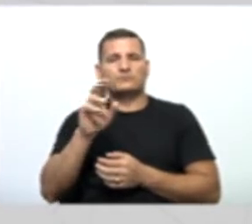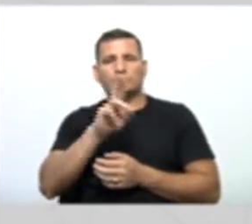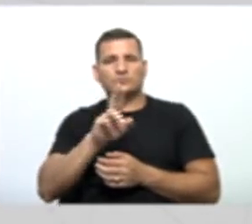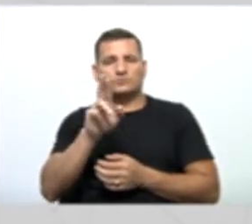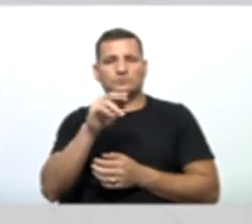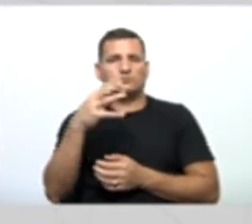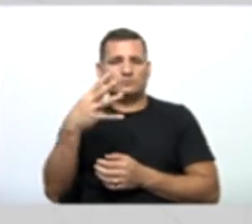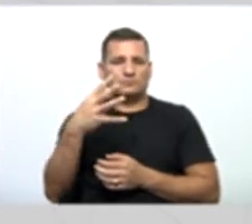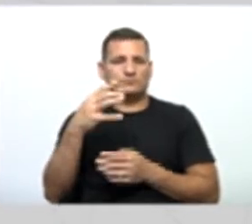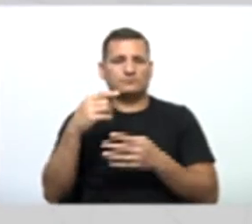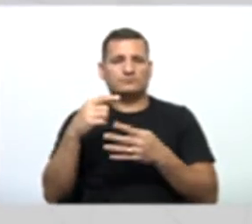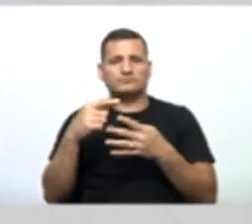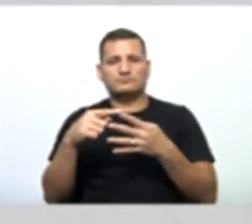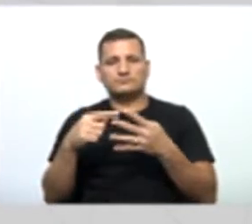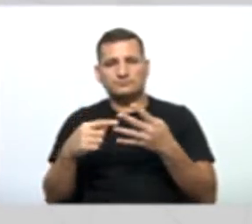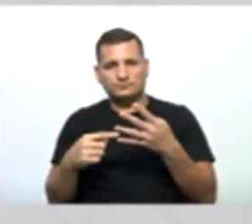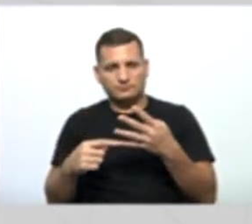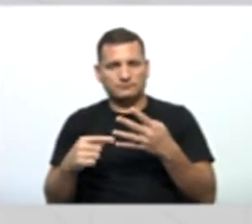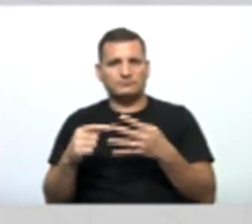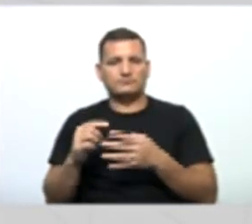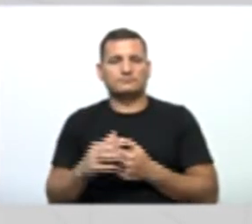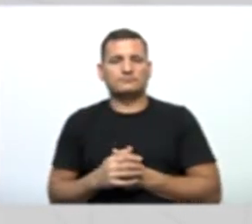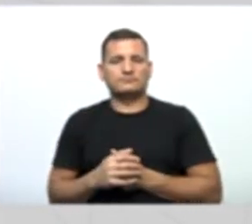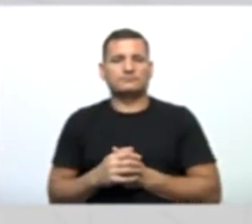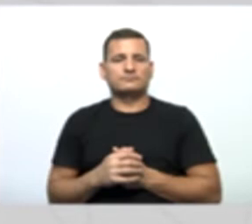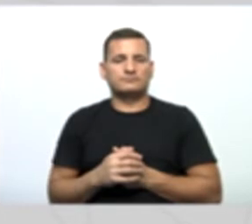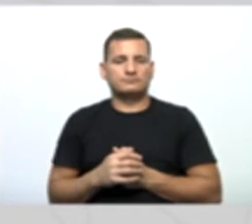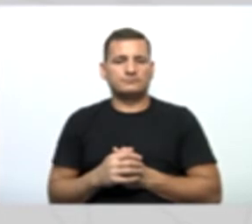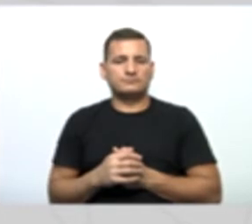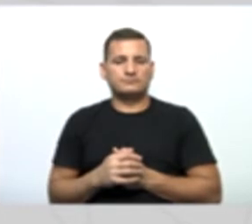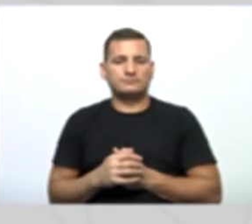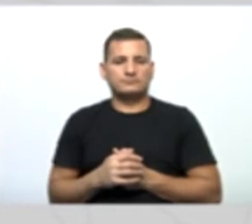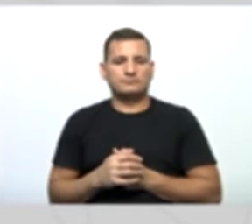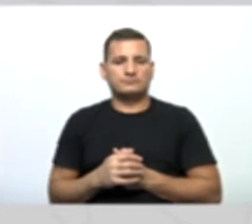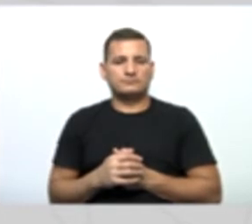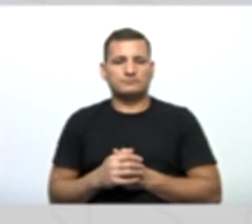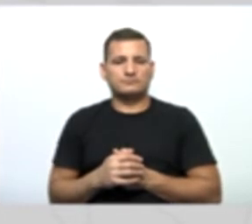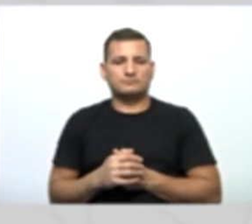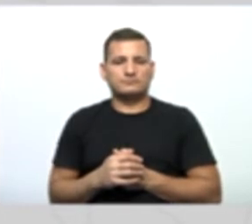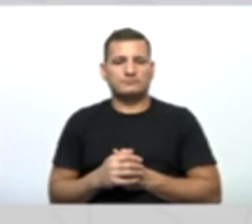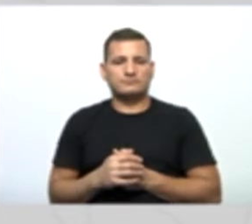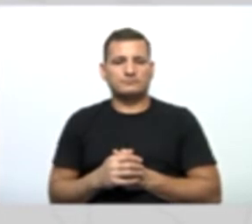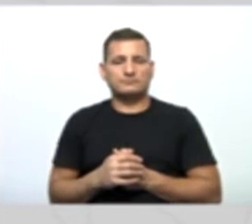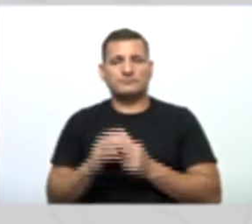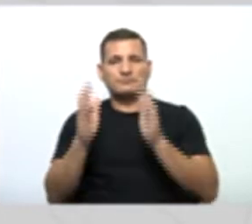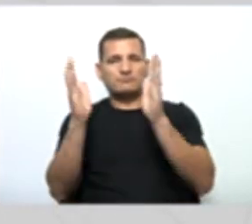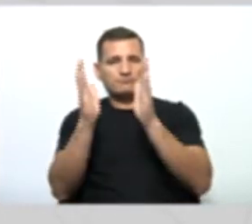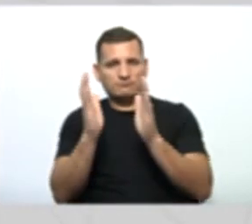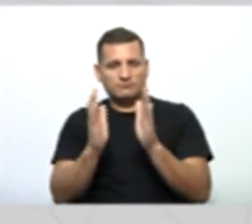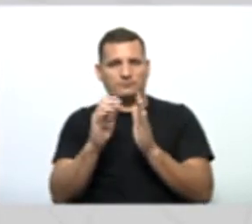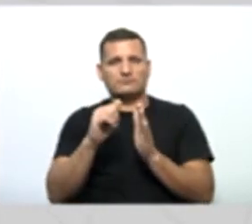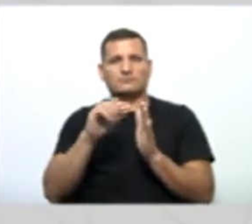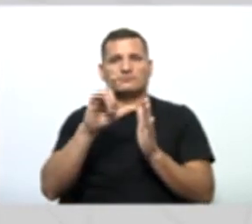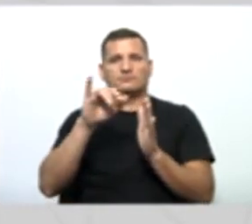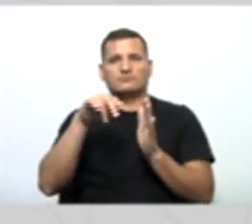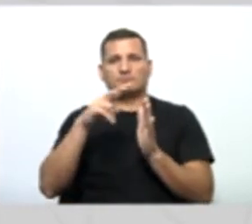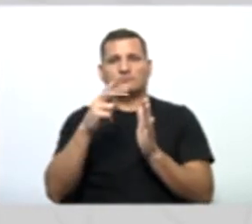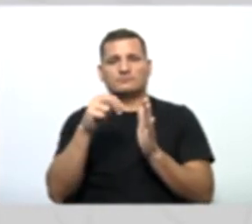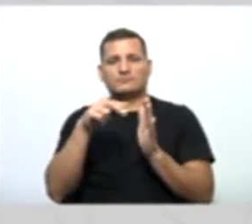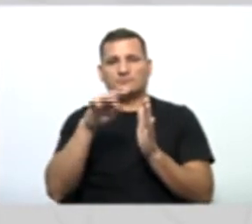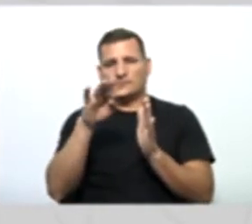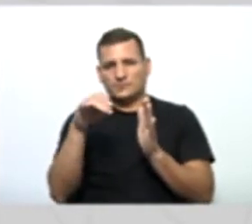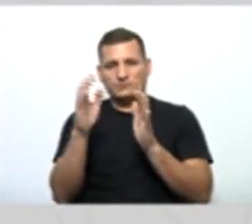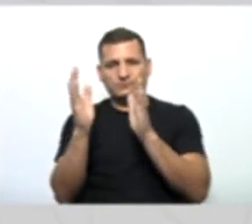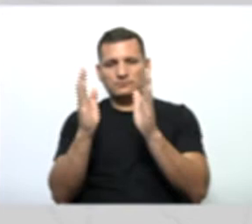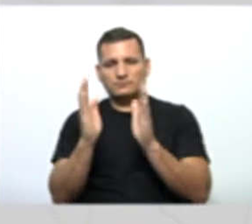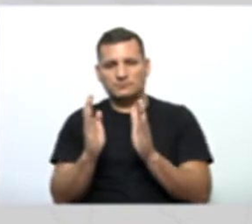princípios, contraste, vão observar e vocês vão conhecer melhor. Então, assim, o alinhamento, é o que a gente acabou de